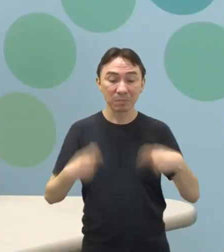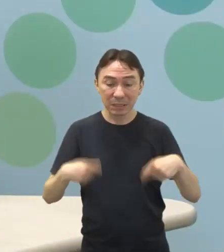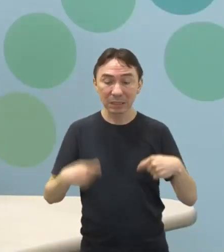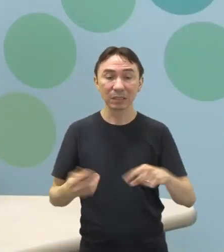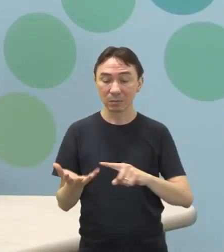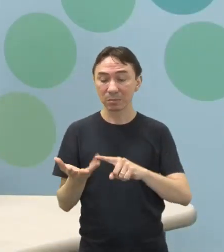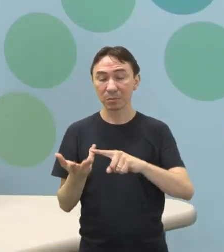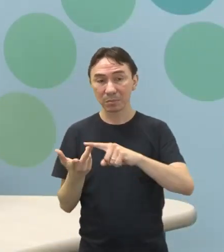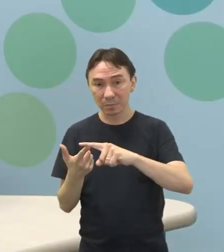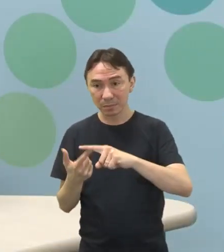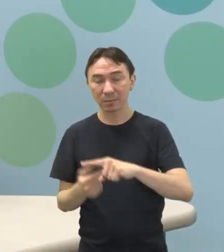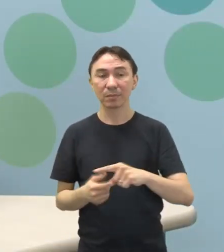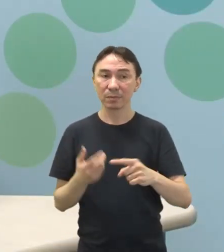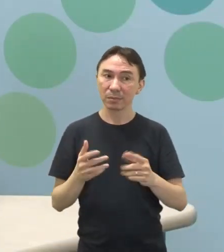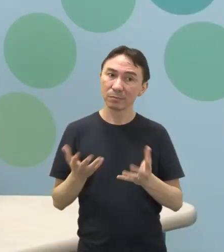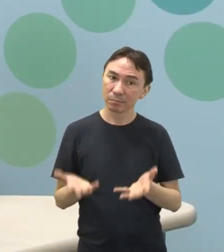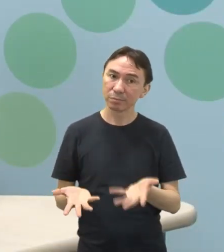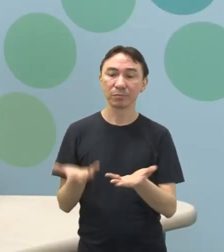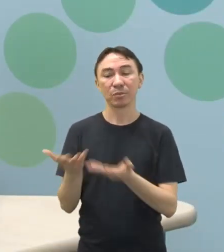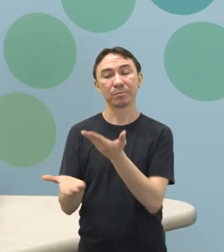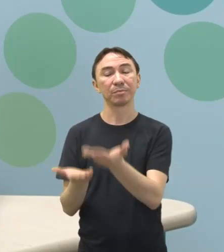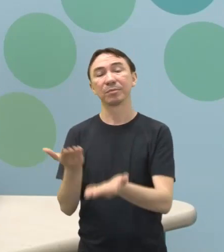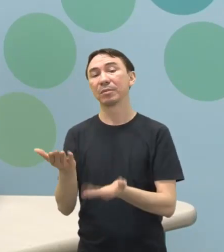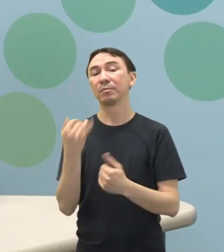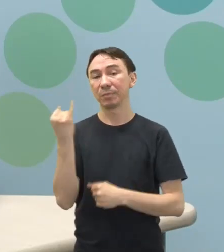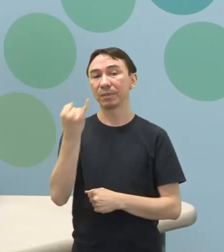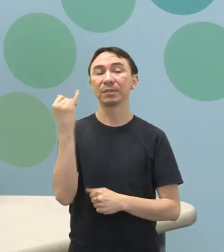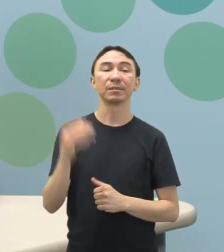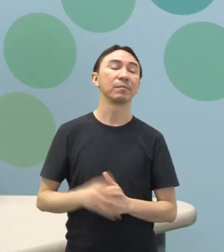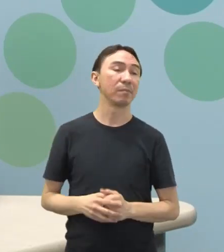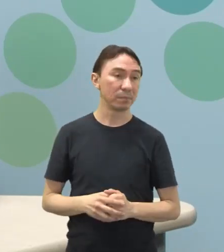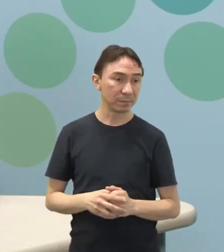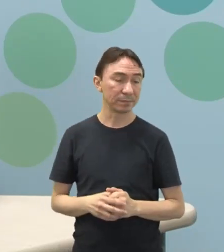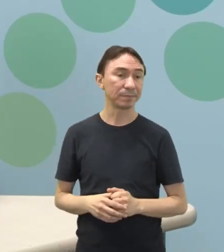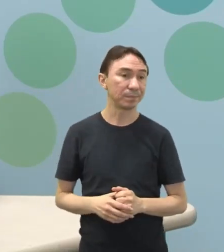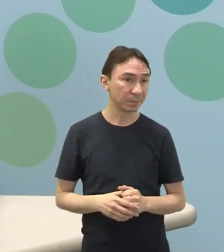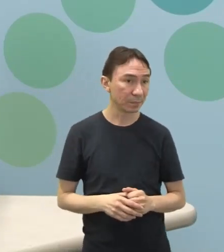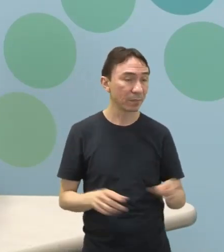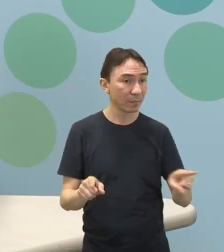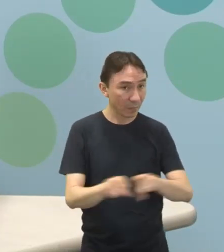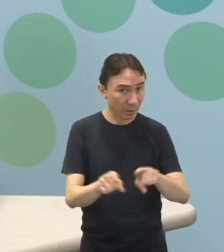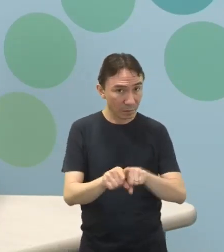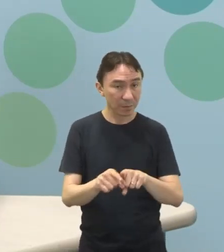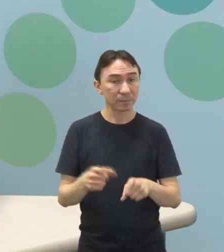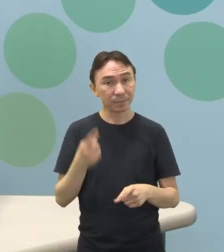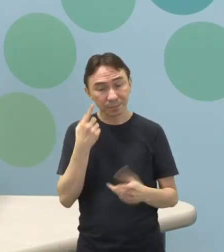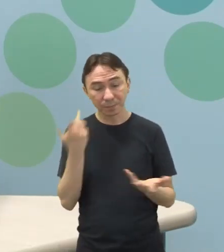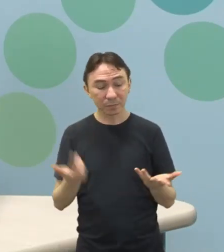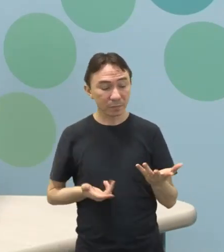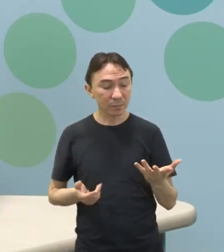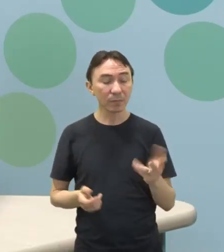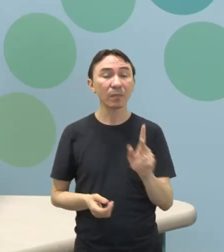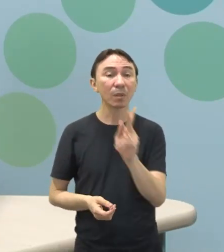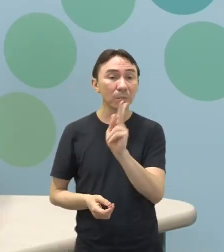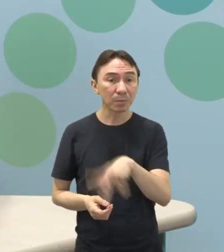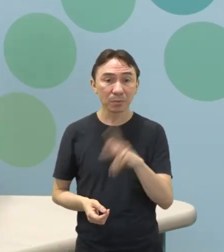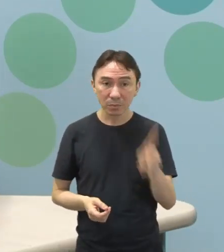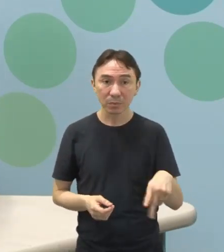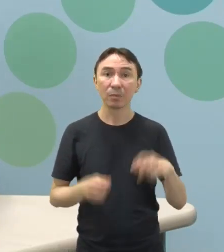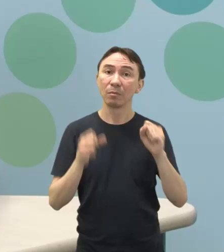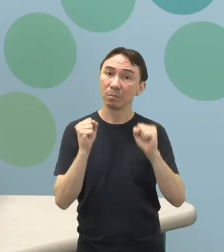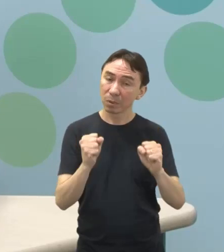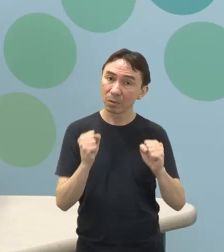avaliar esse estudante é muito importante que o professor também poderá fazer intervenções que estimulem é